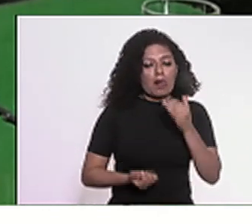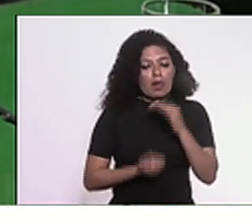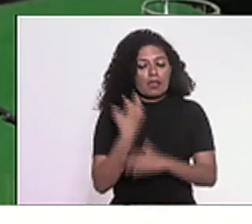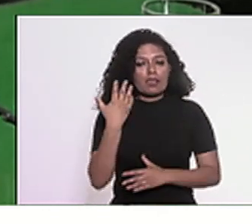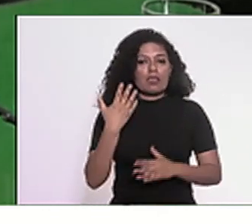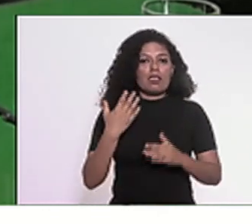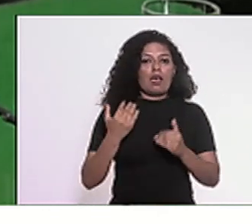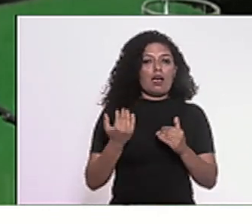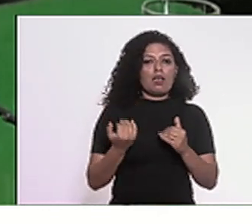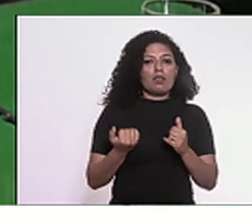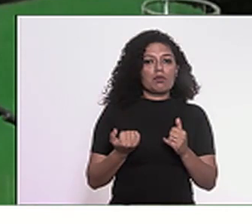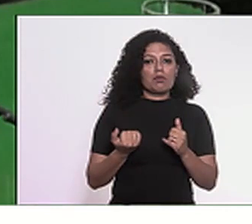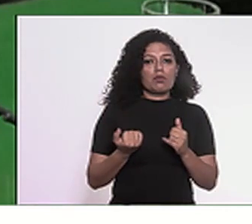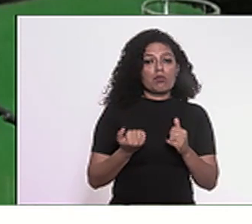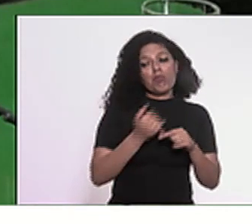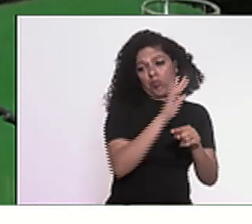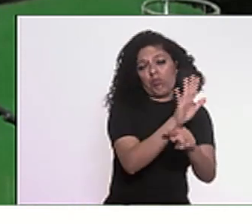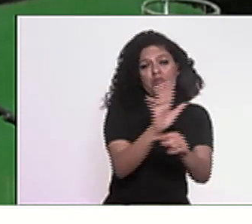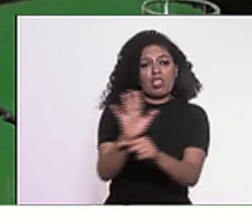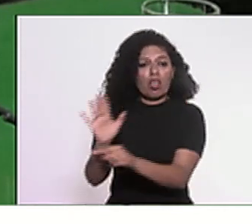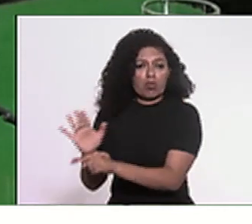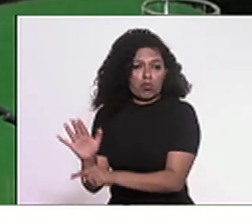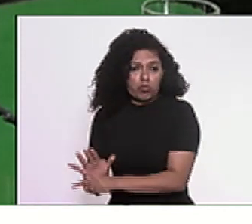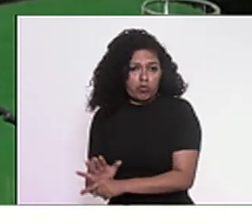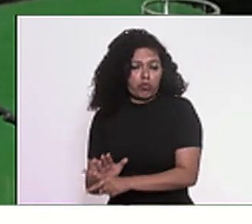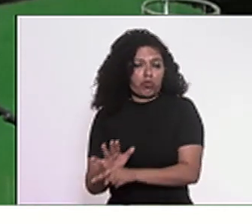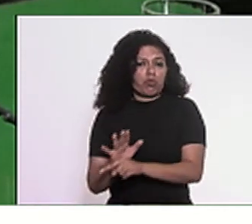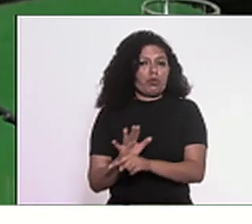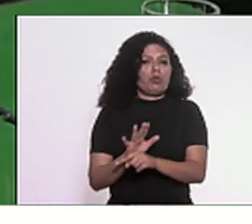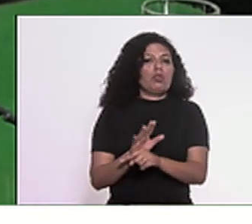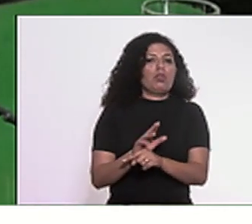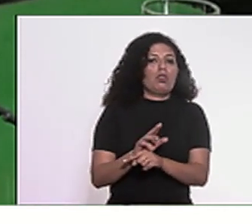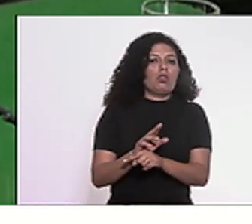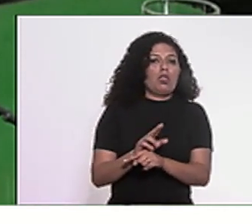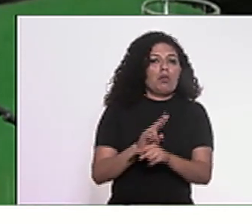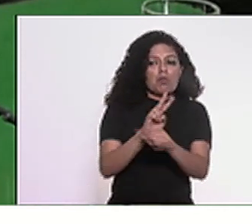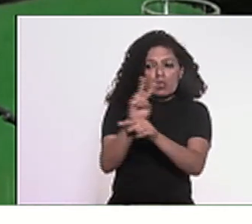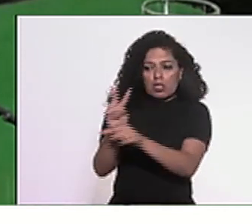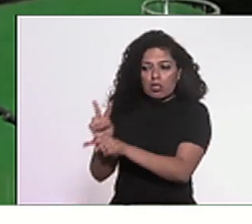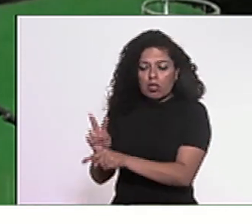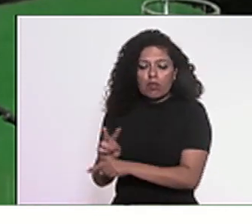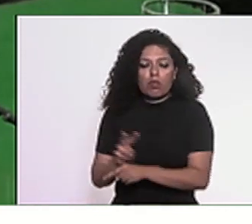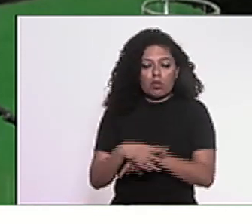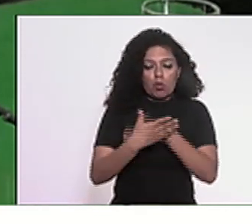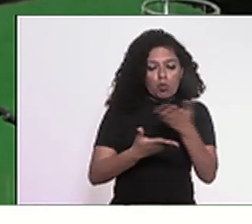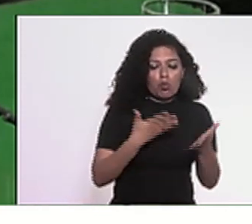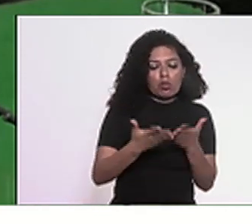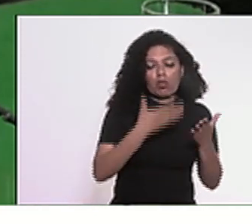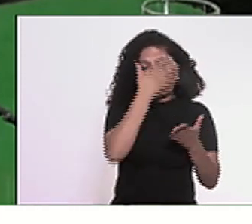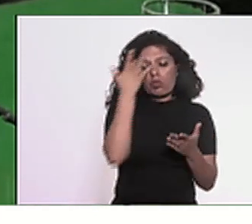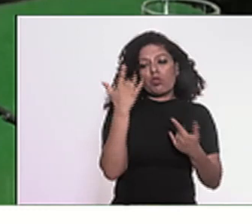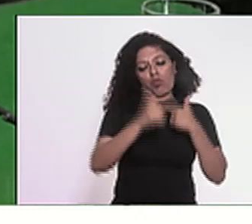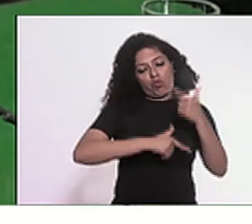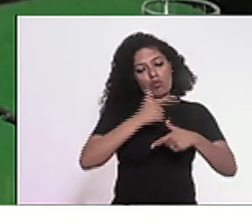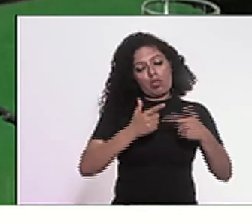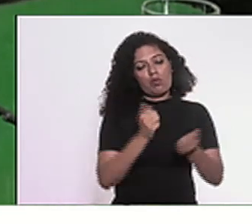esse mecanismo de ajuda, de preservação, a esses servidores públicos que se sentem,